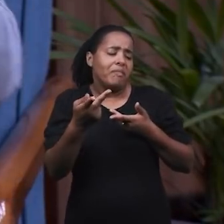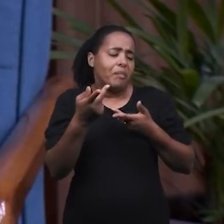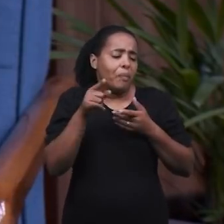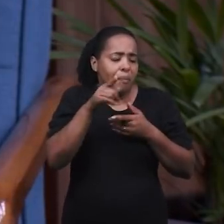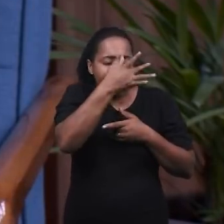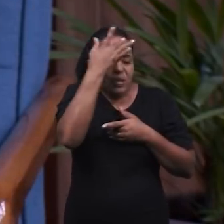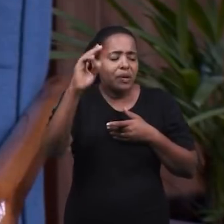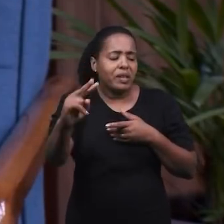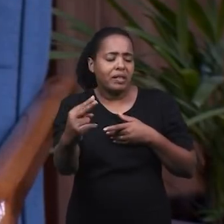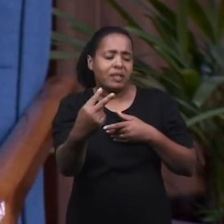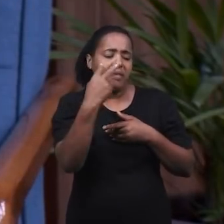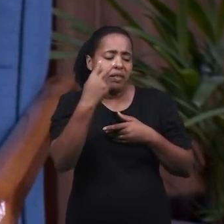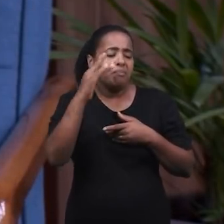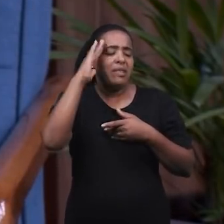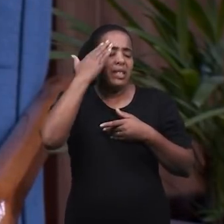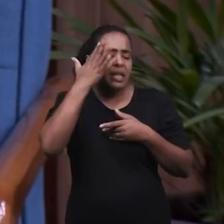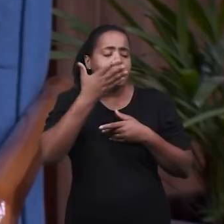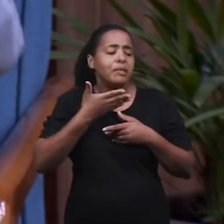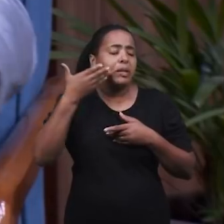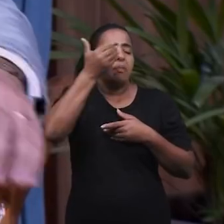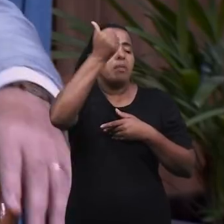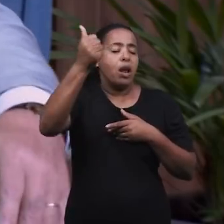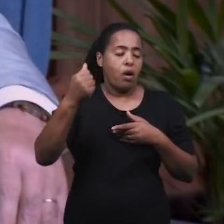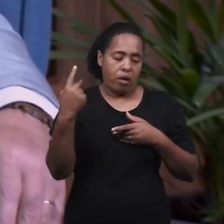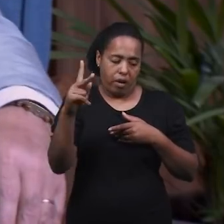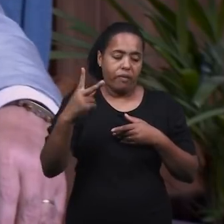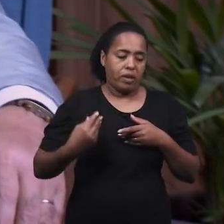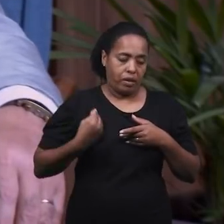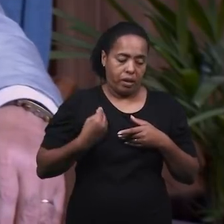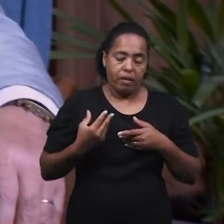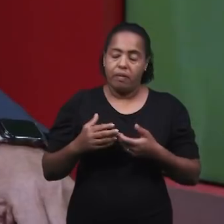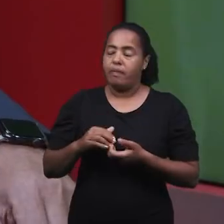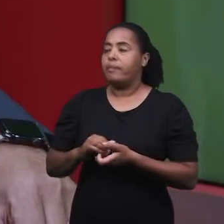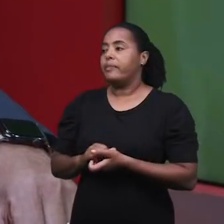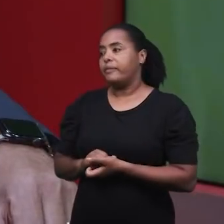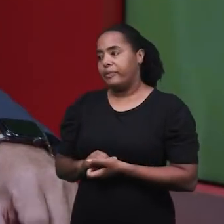entender a aplicação disso aqui que falamos na vida dessa pessoa.